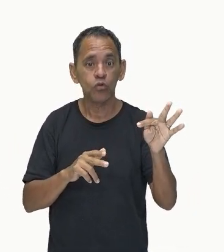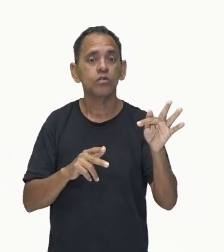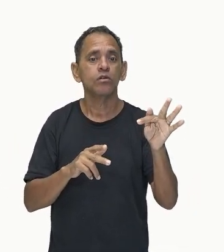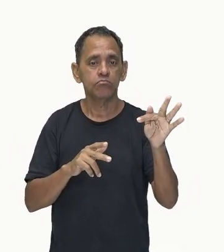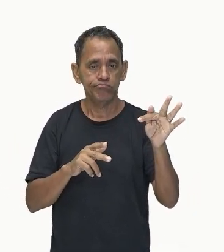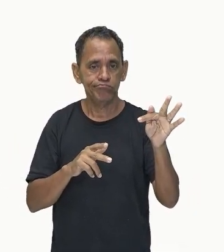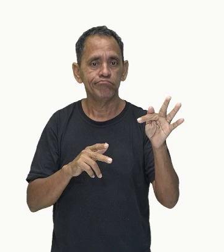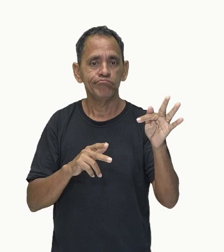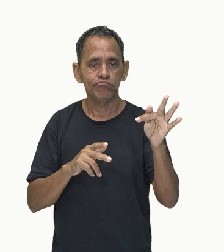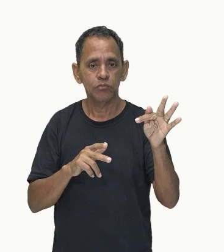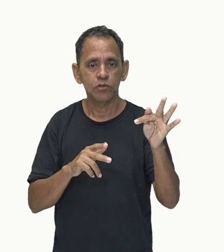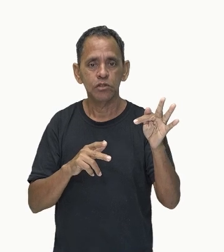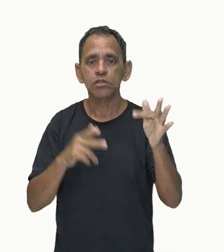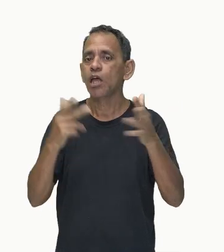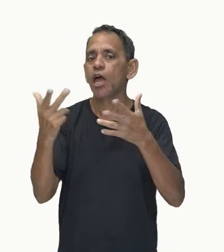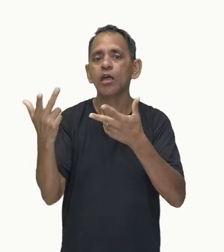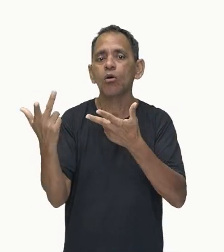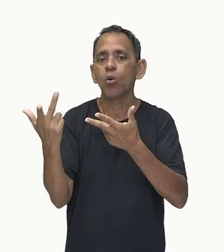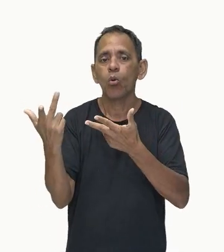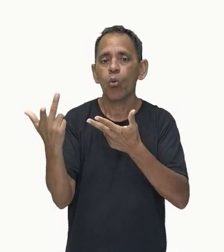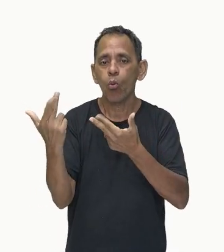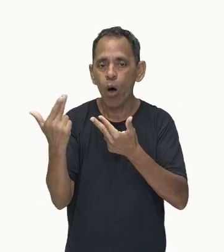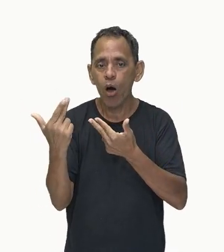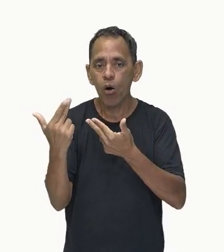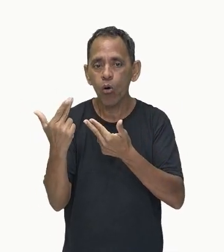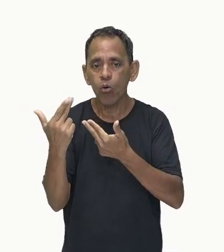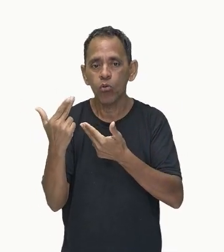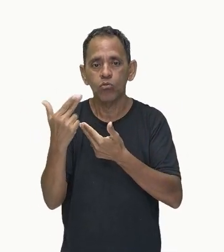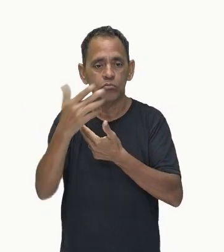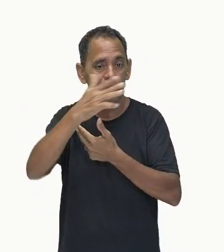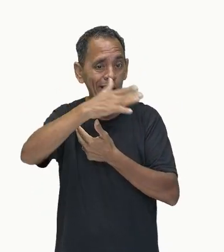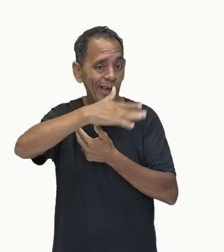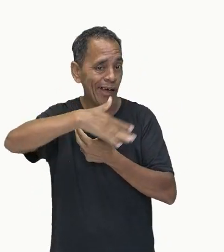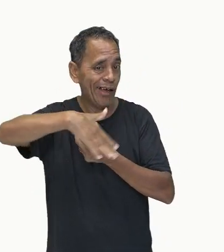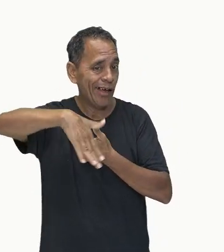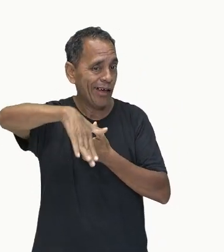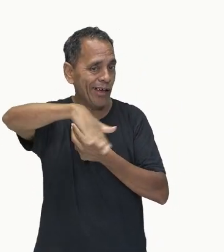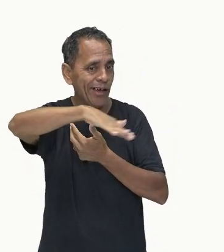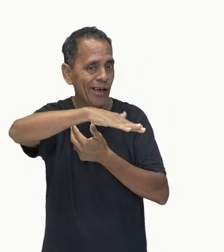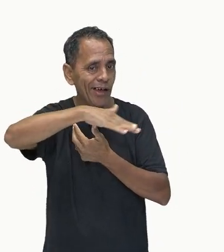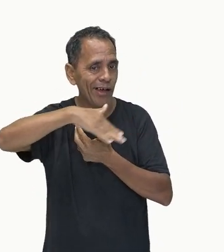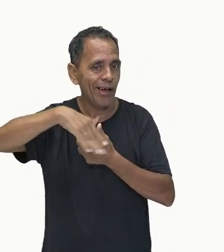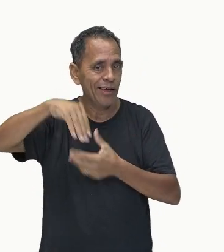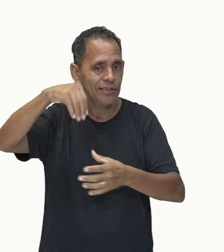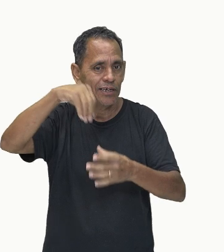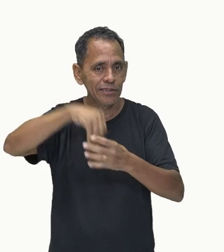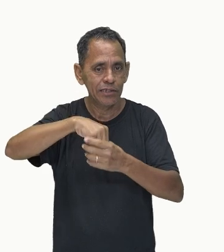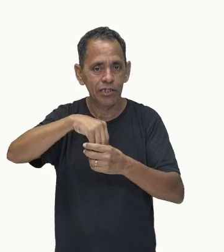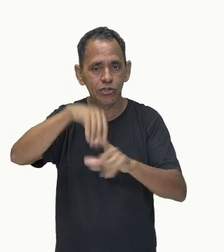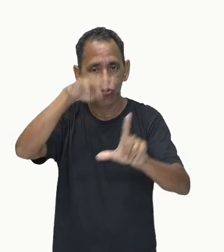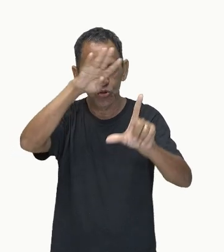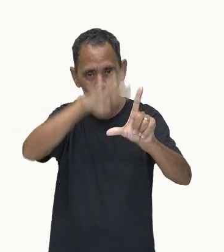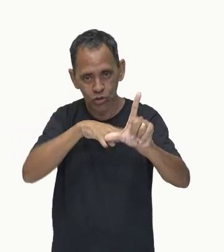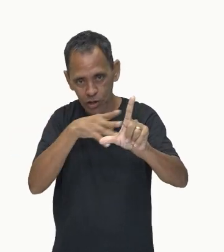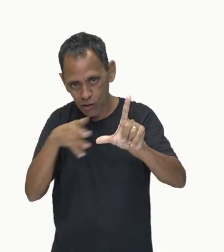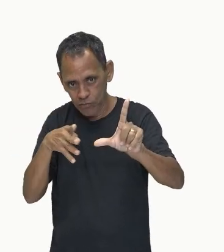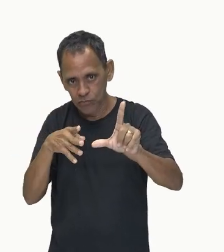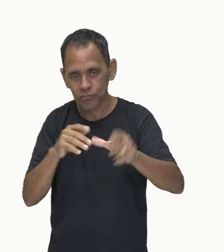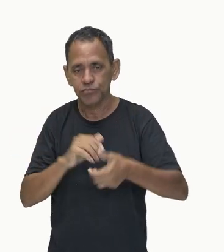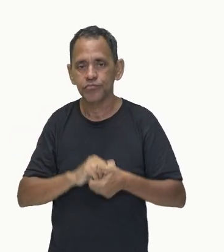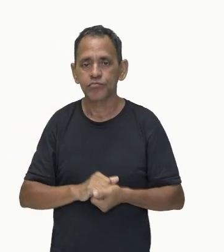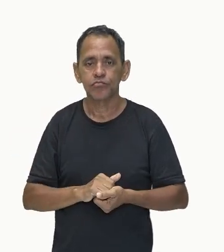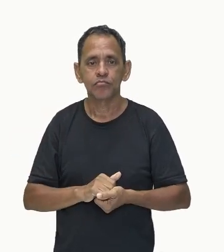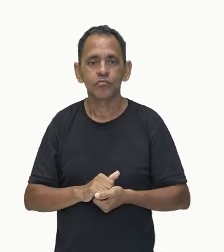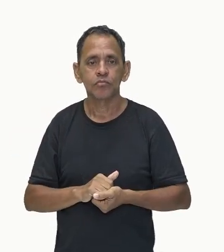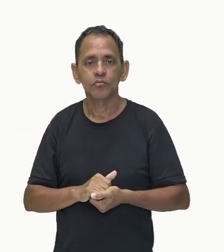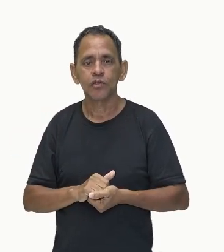numericamente igual ao valor da área compreendida do gráfico. Então, calcular o valor